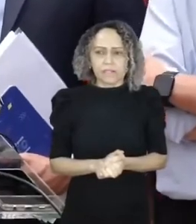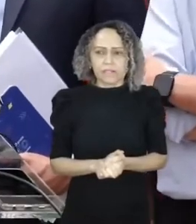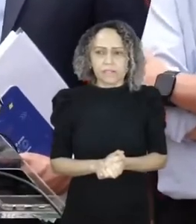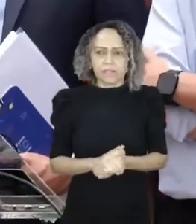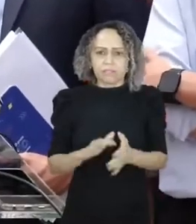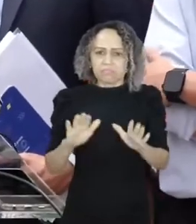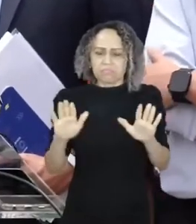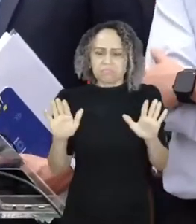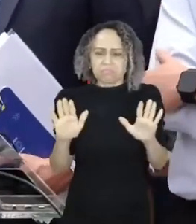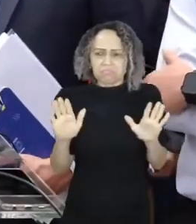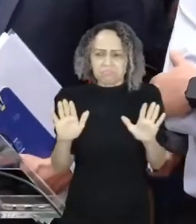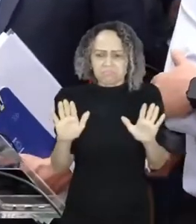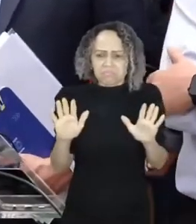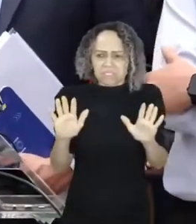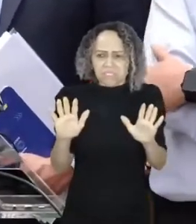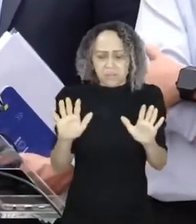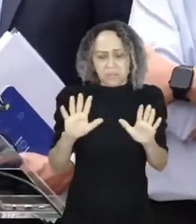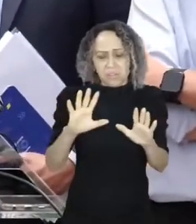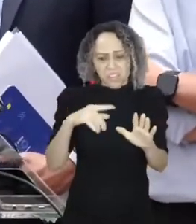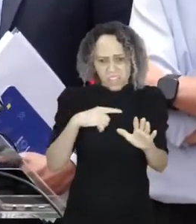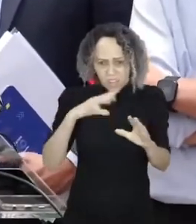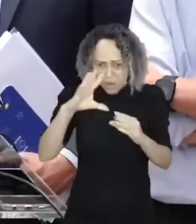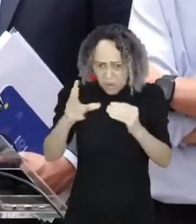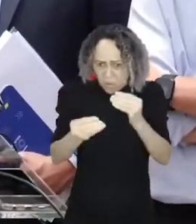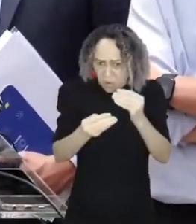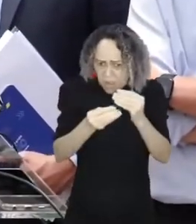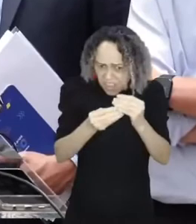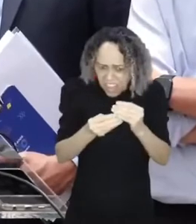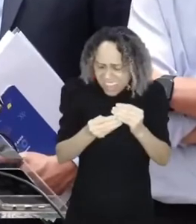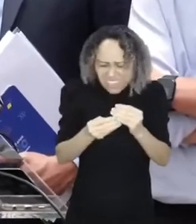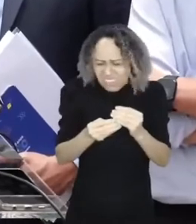Eu não tenho nada a complementar. O que eu disse está lá dito. Nós